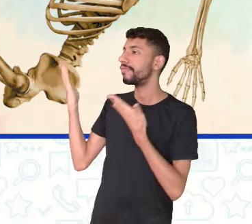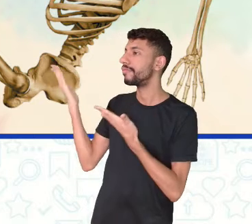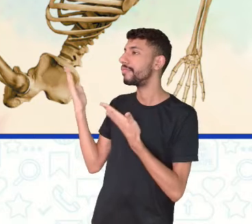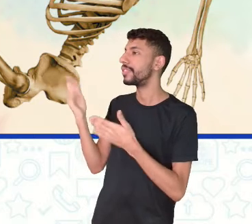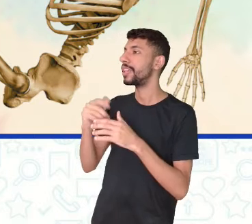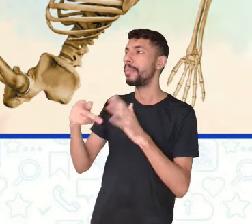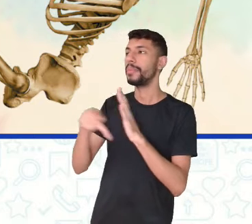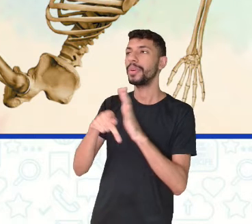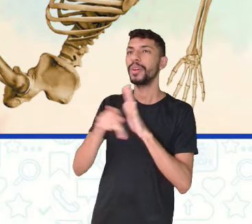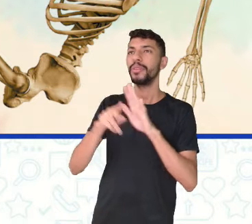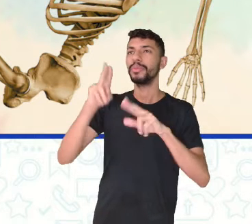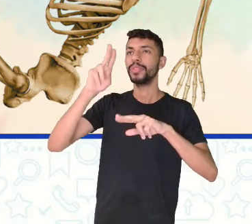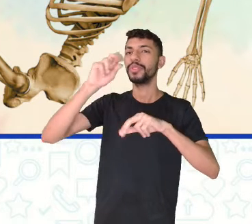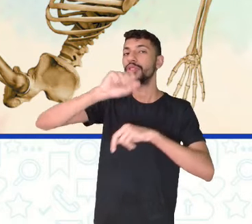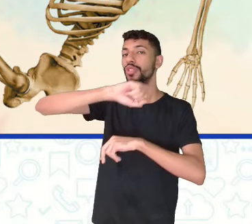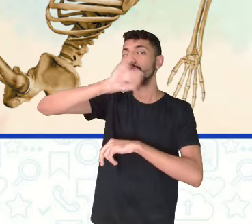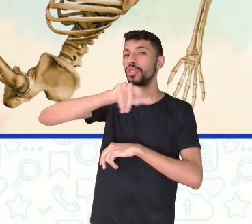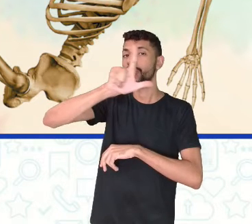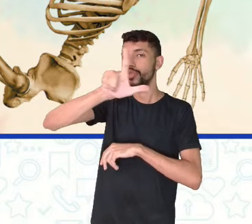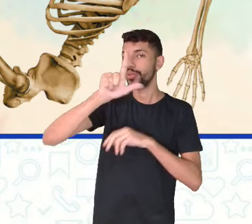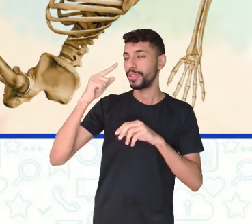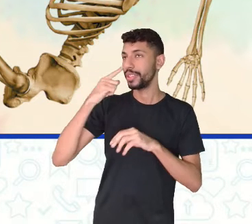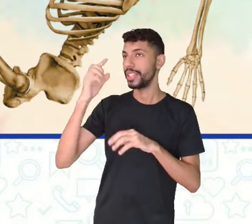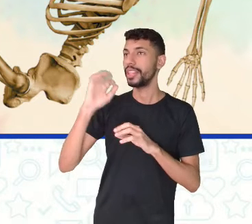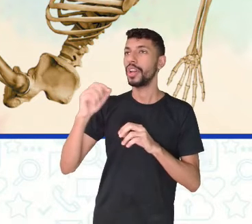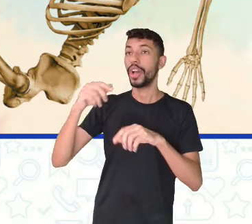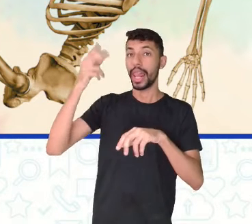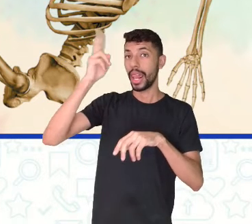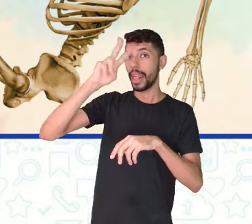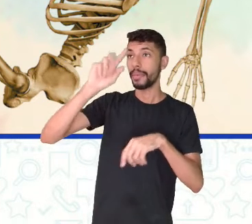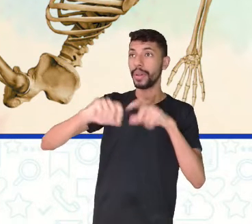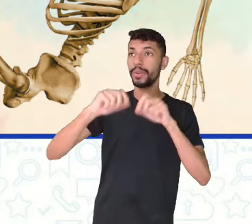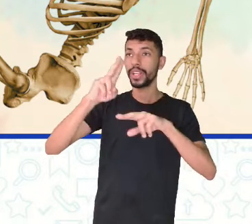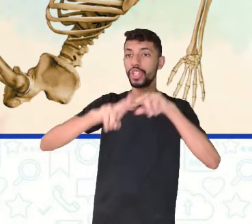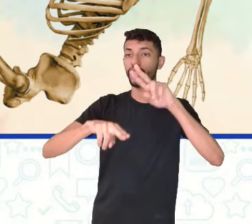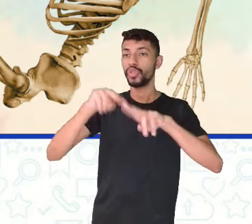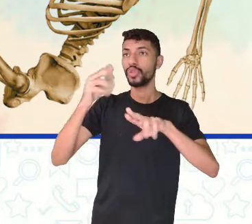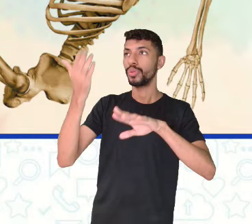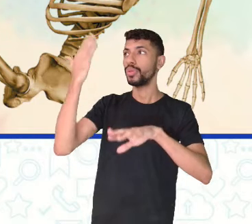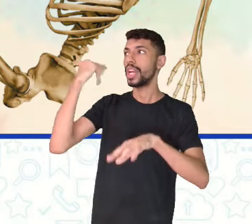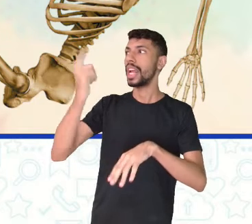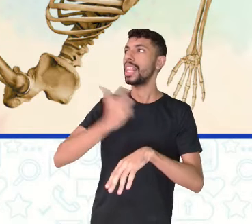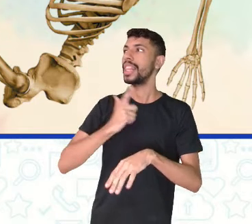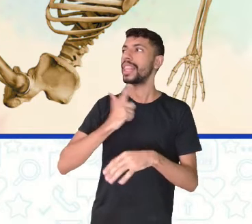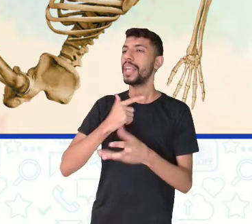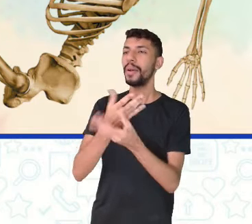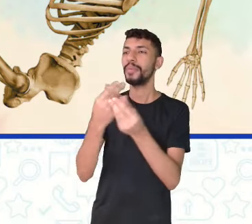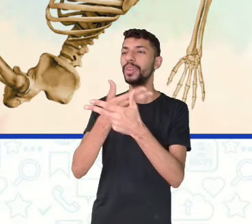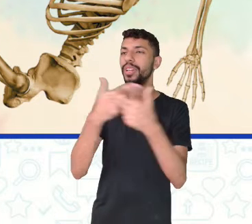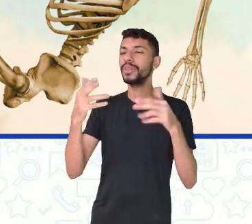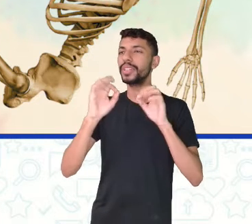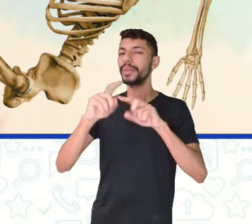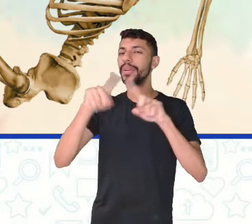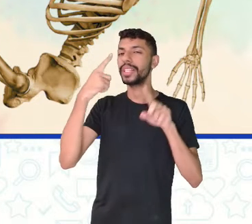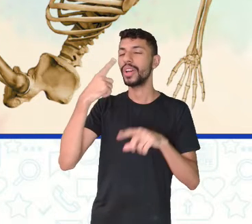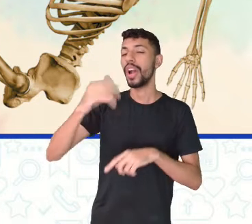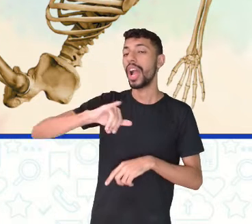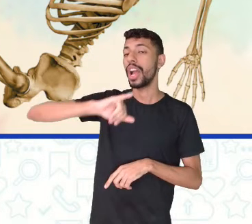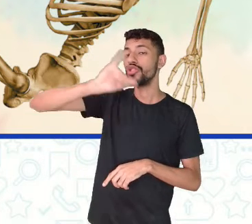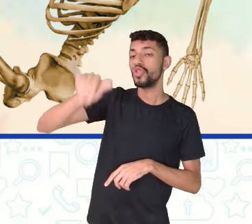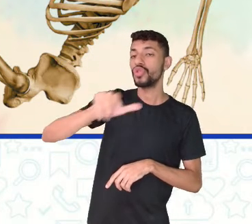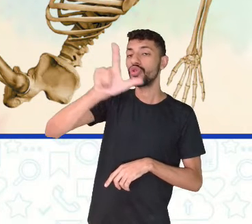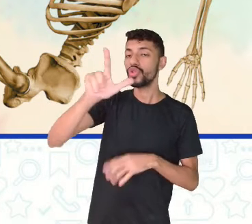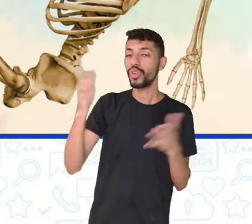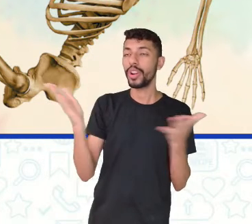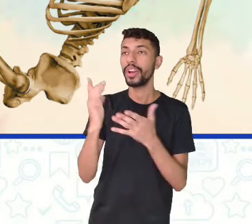junho, né? Esse mês de julho. Lembra que em julho tinha muita coisa. Agora, em julho, nós temos pouco, né?